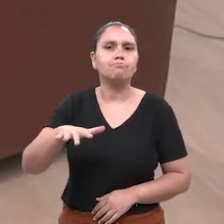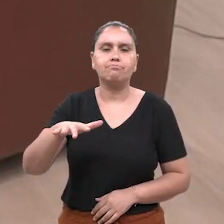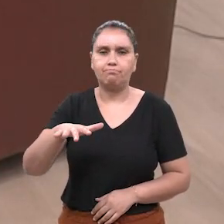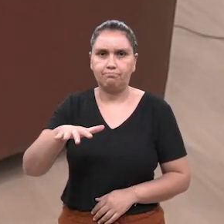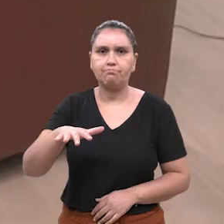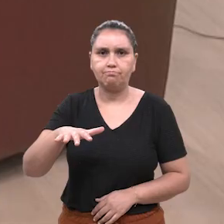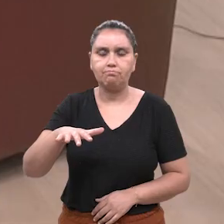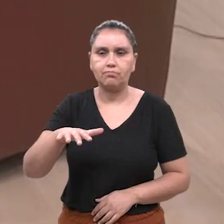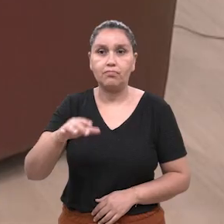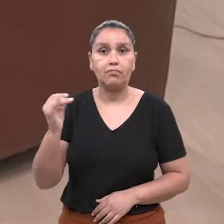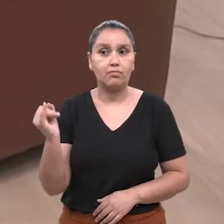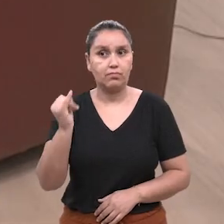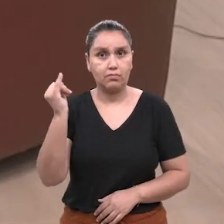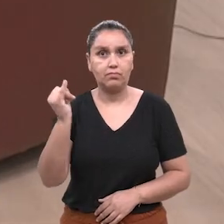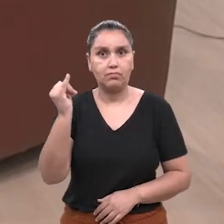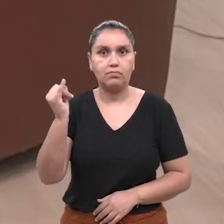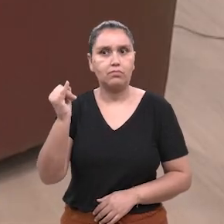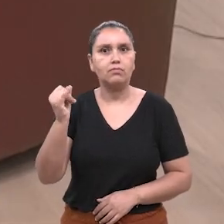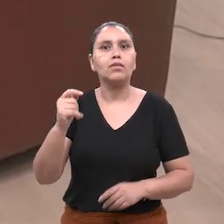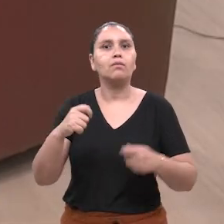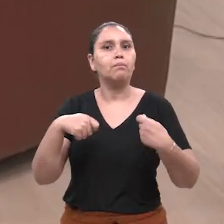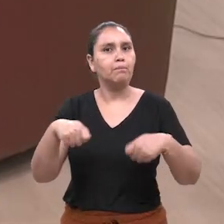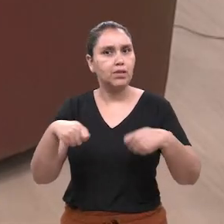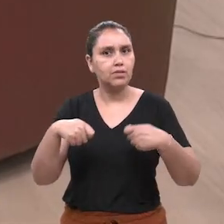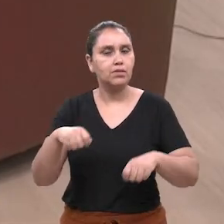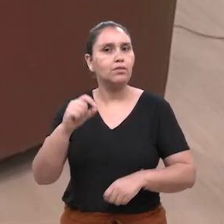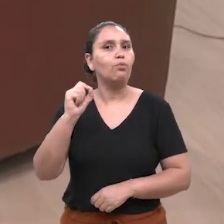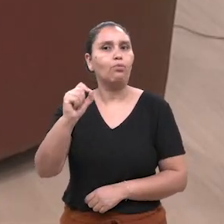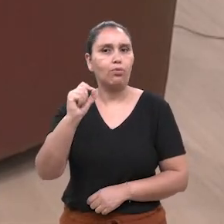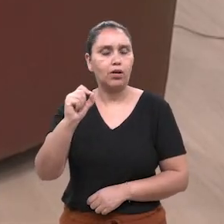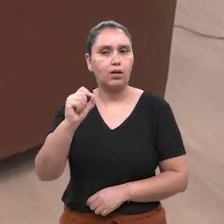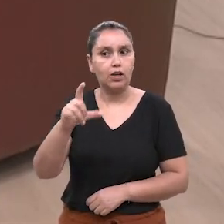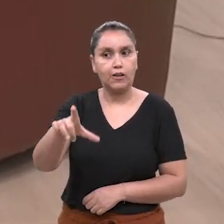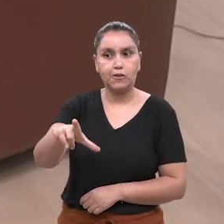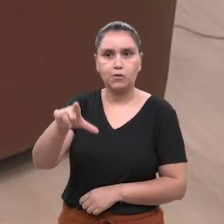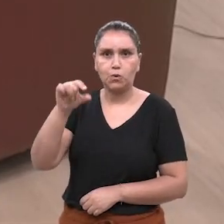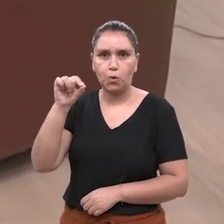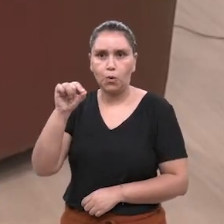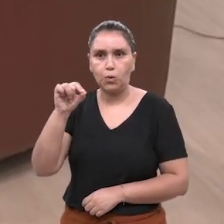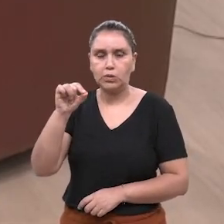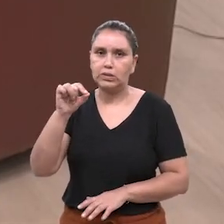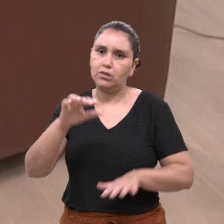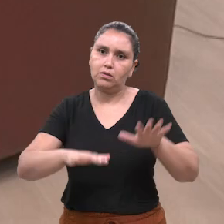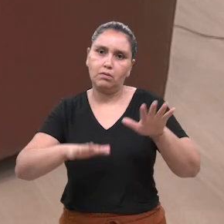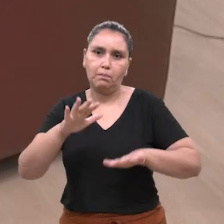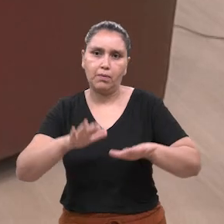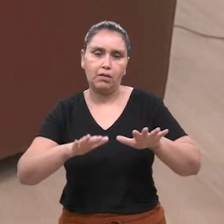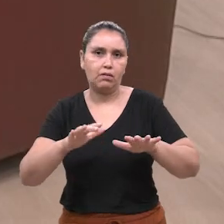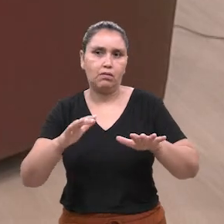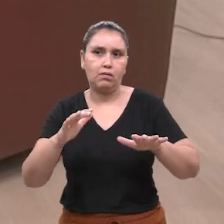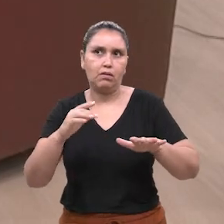de uma considerável importância, ele precisa tomar decisões que nem sempre agradam todo